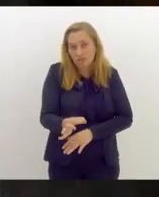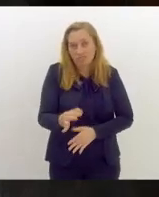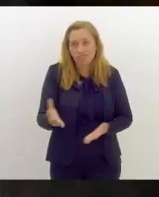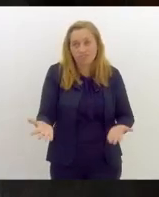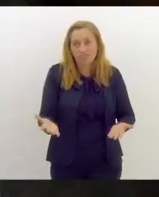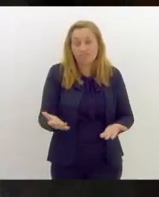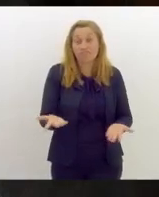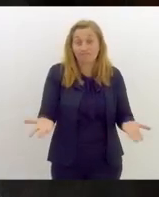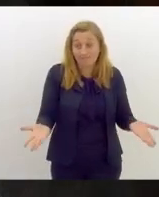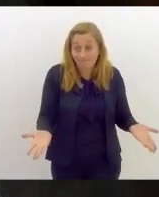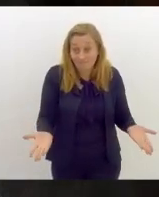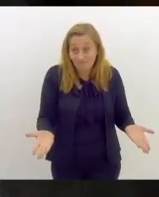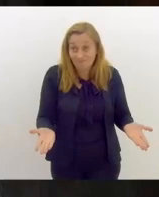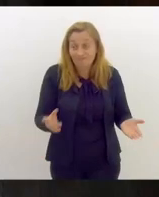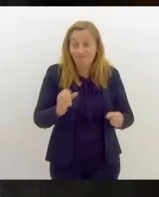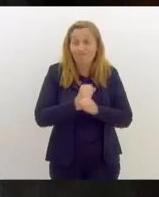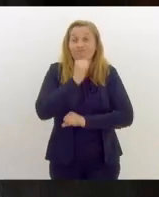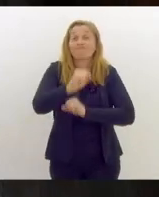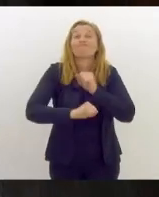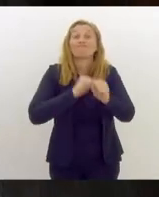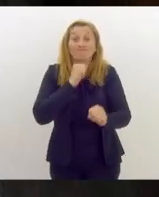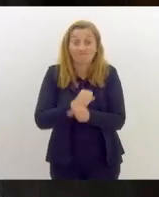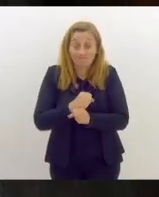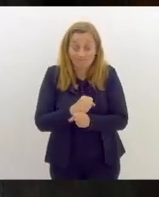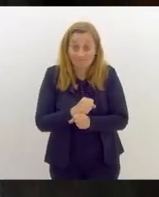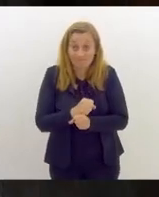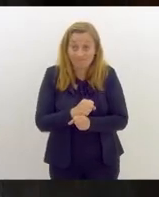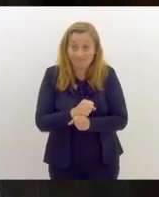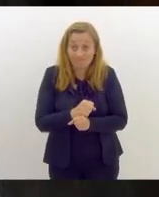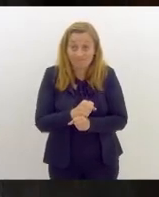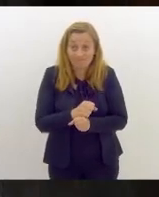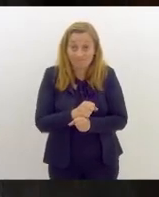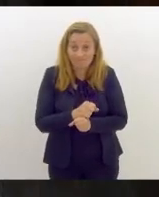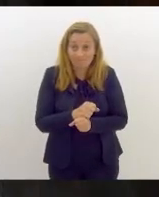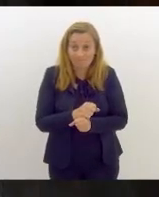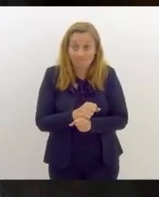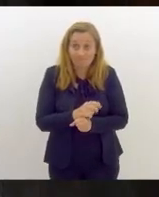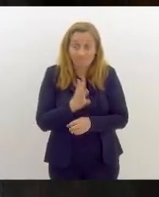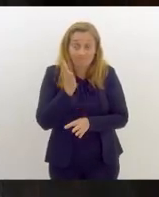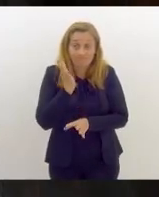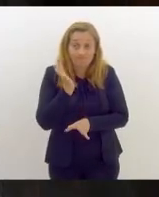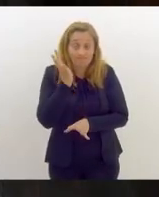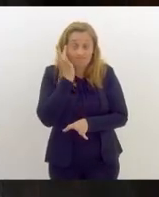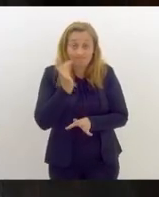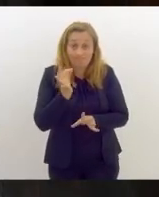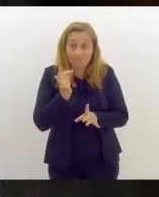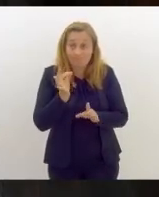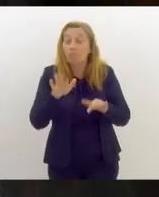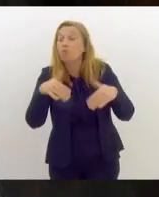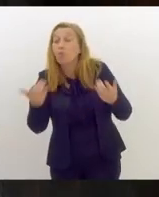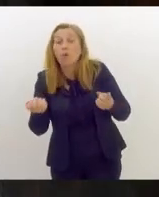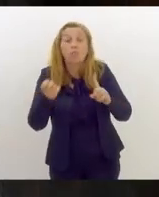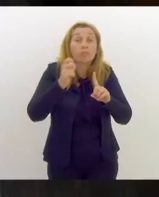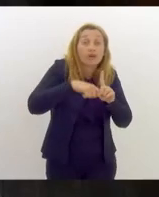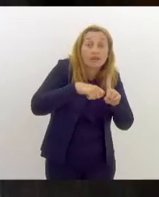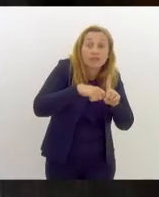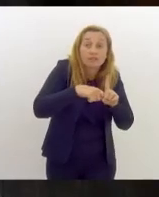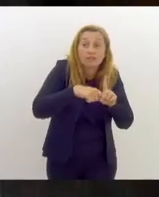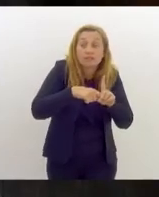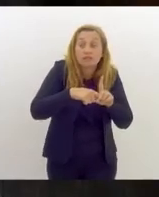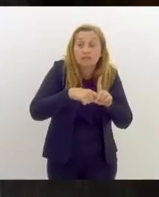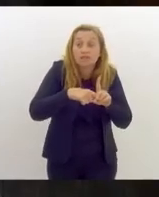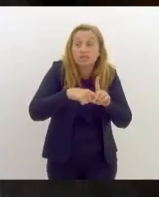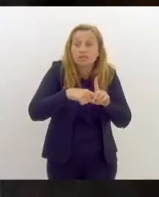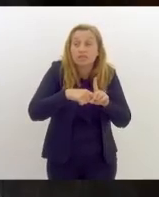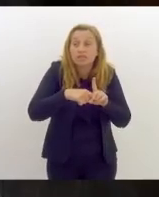e assim mesmo no ano que vem não sabendo que mês nem da onde a